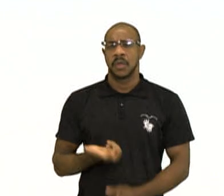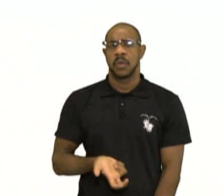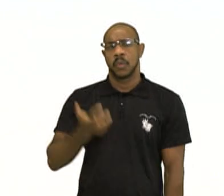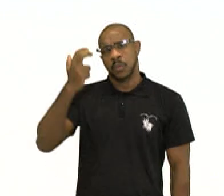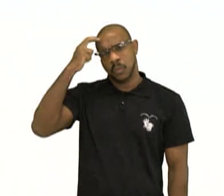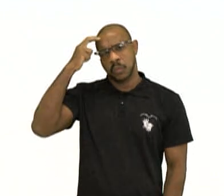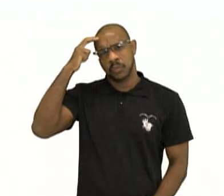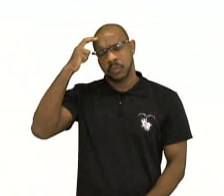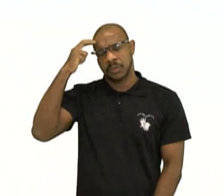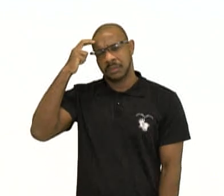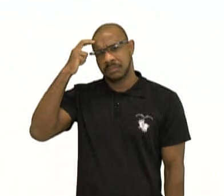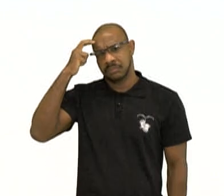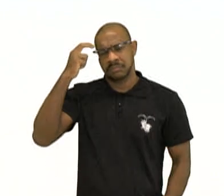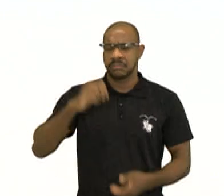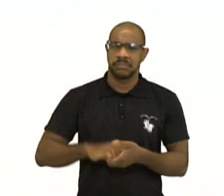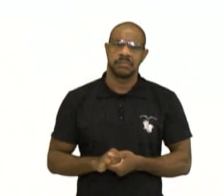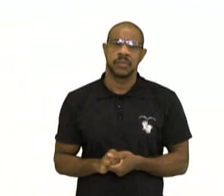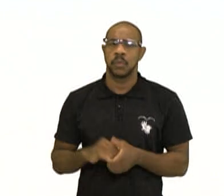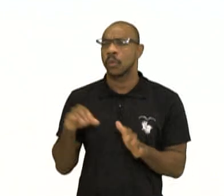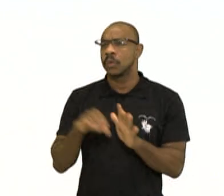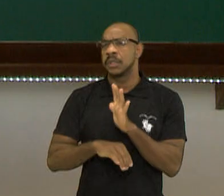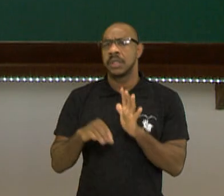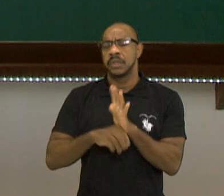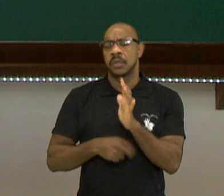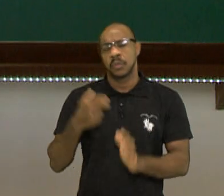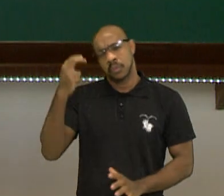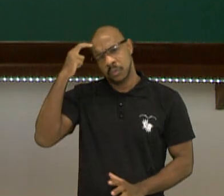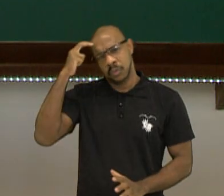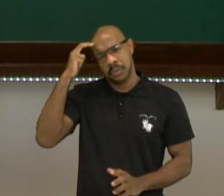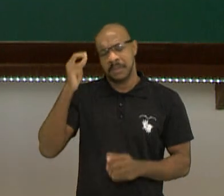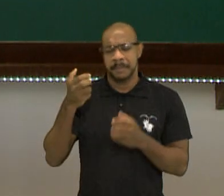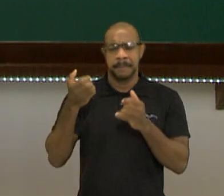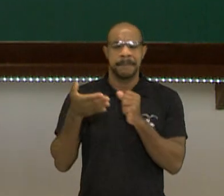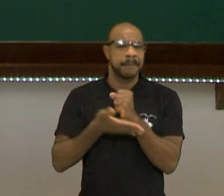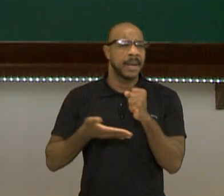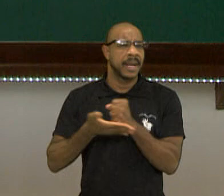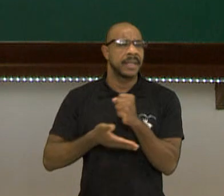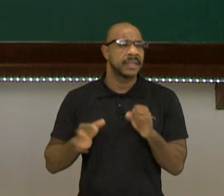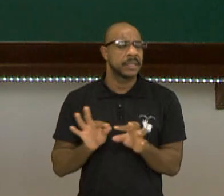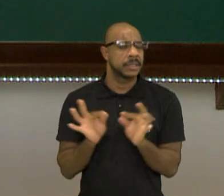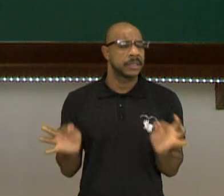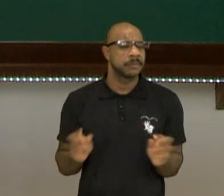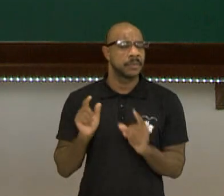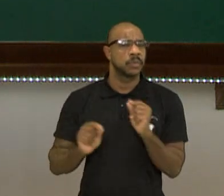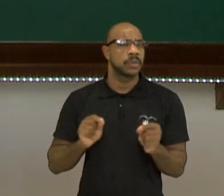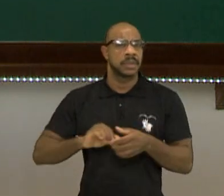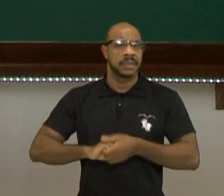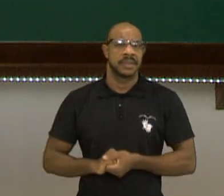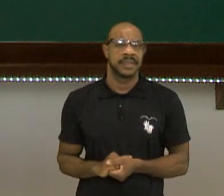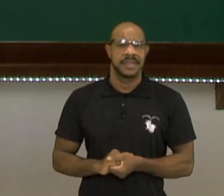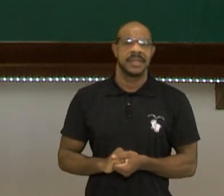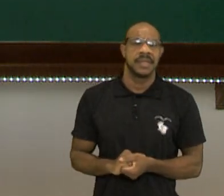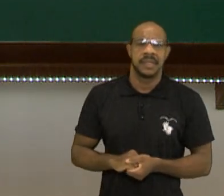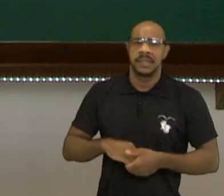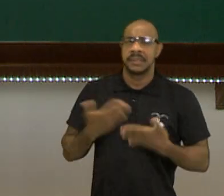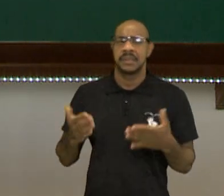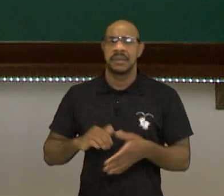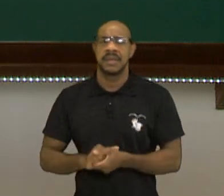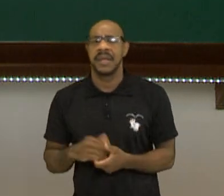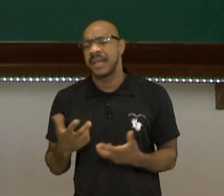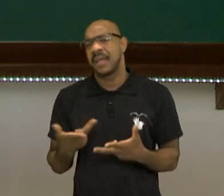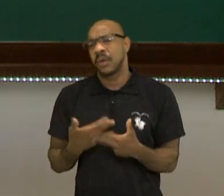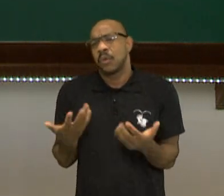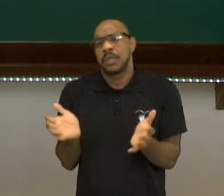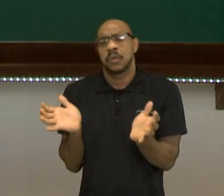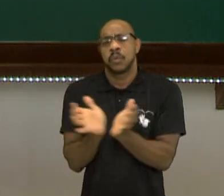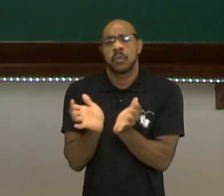conceito mais básico de cultura, aquela questão mesmo que também alguns antropólogos chamam de alma coletiva,